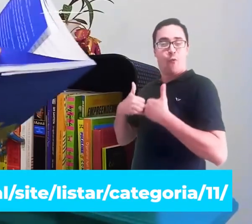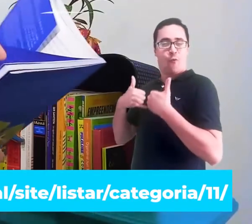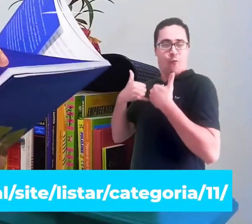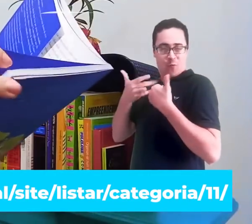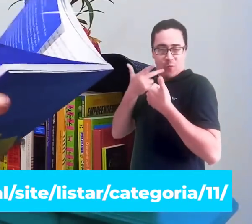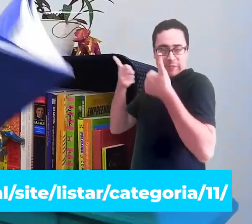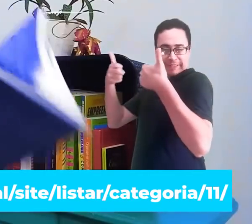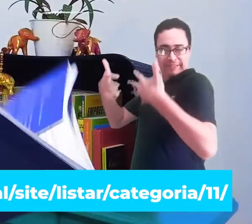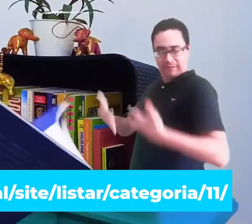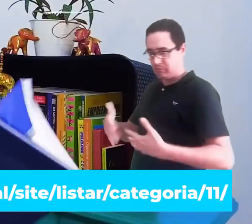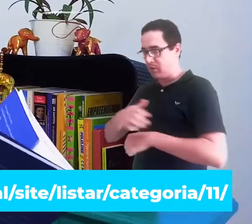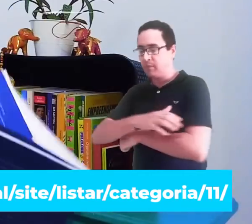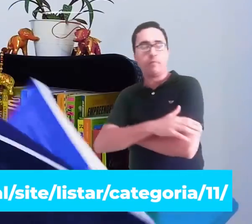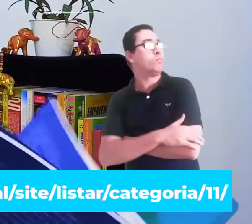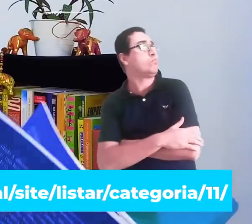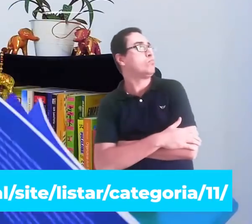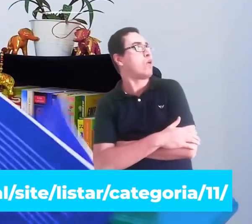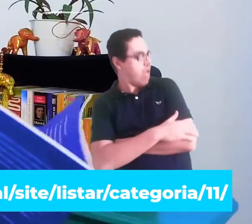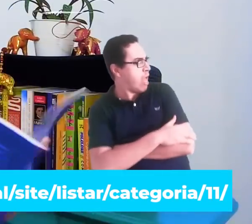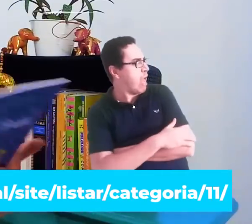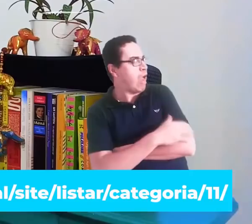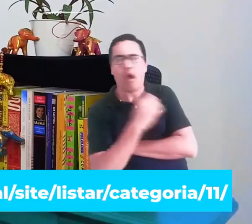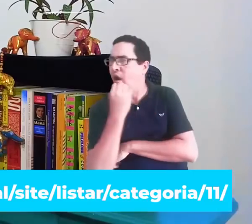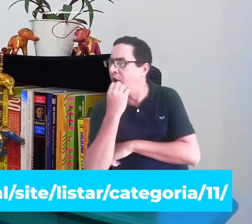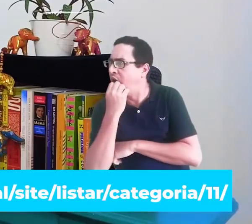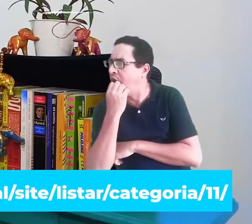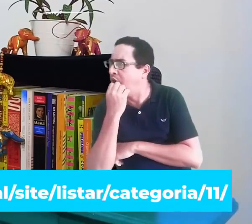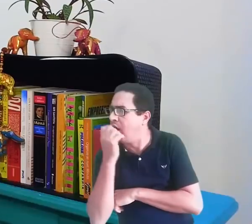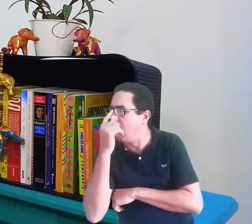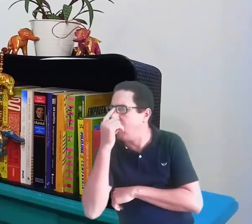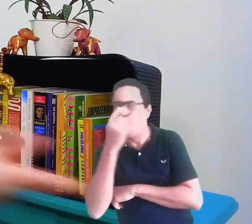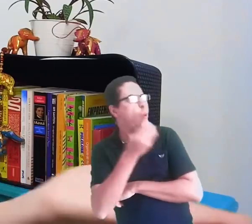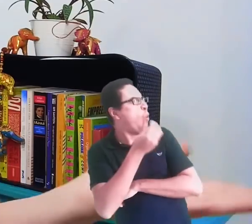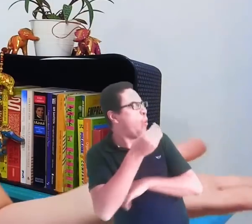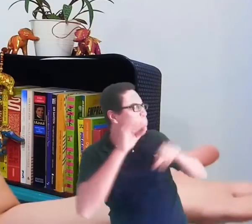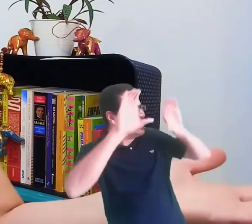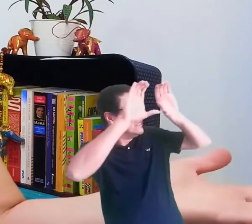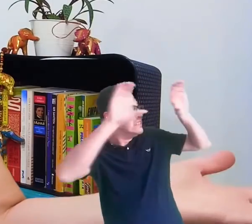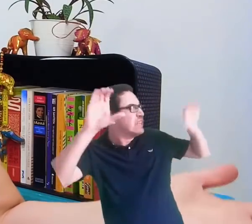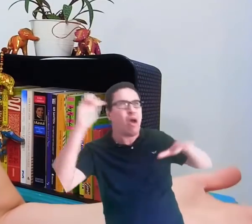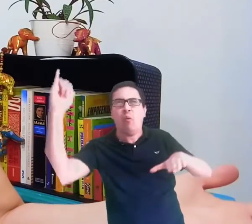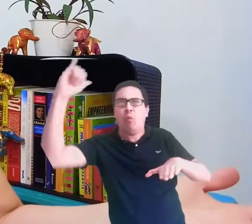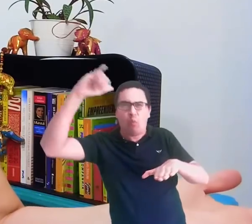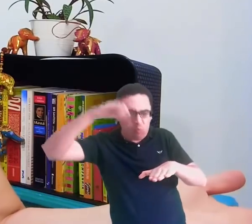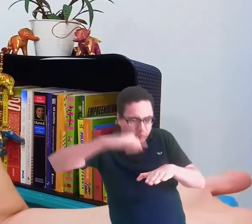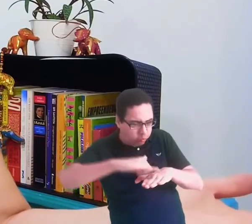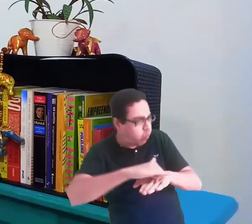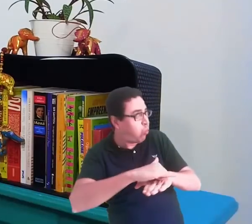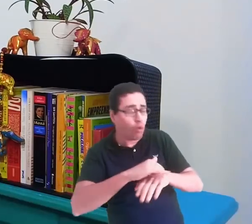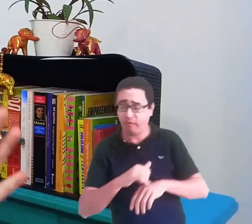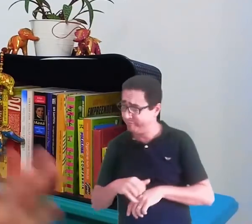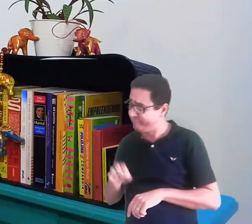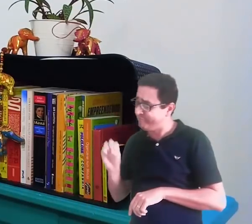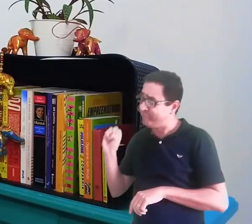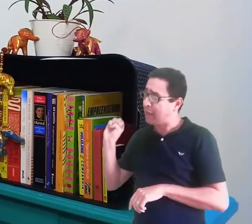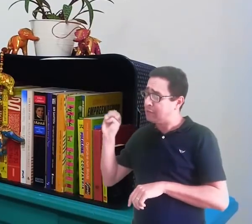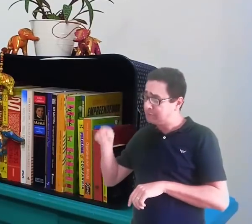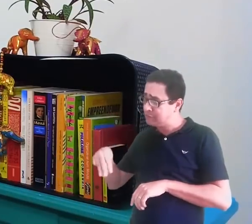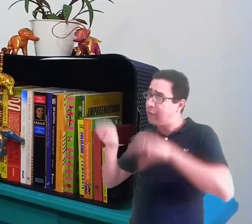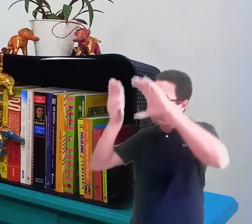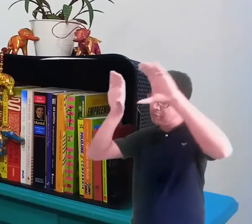que eu voava. Ele então exclamou: como? Você caiu do céu?